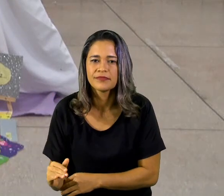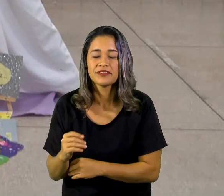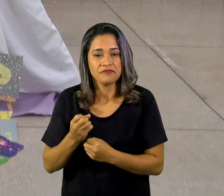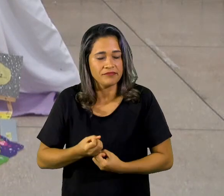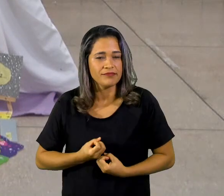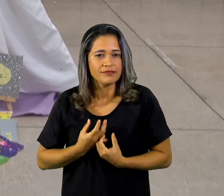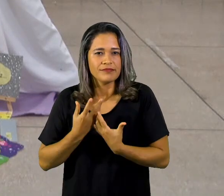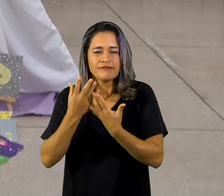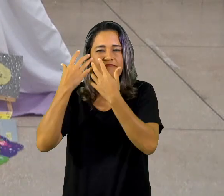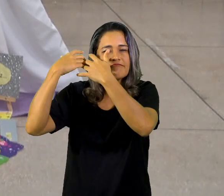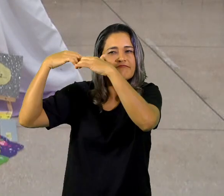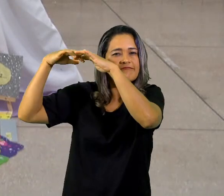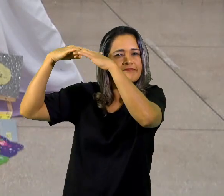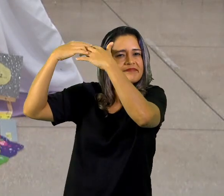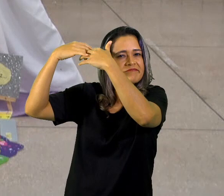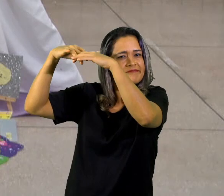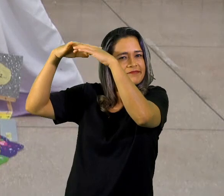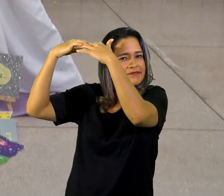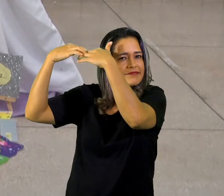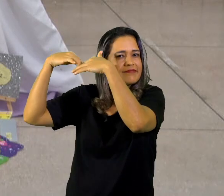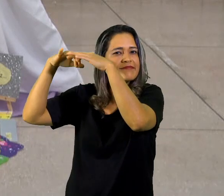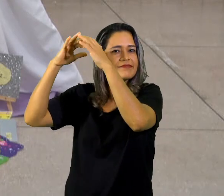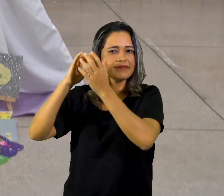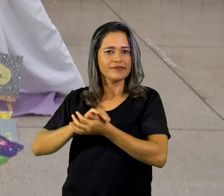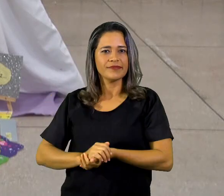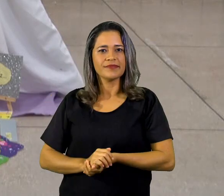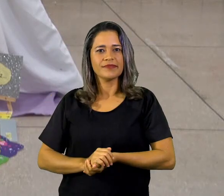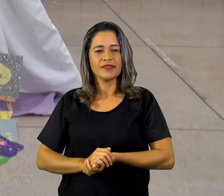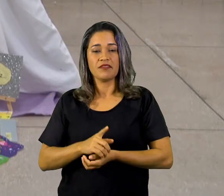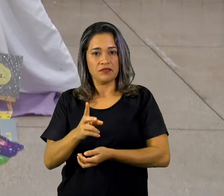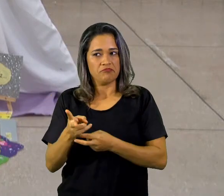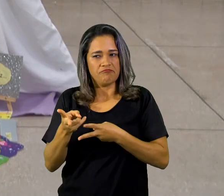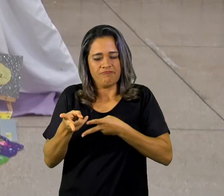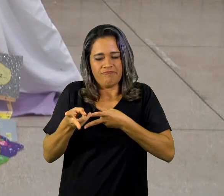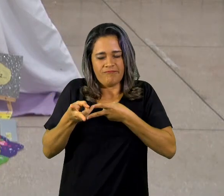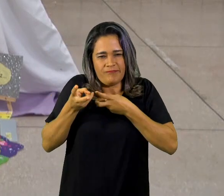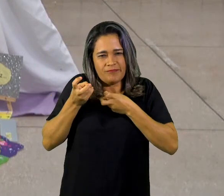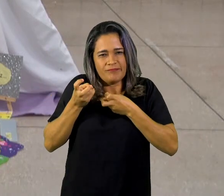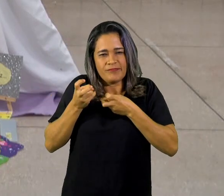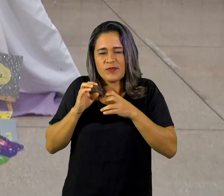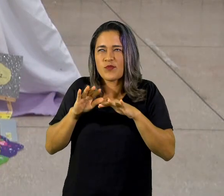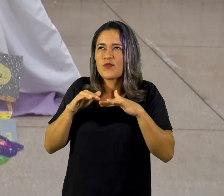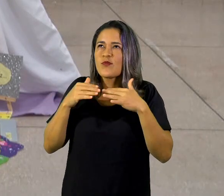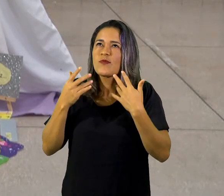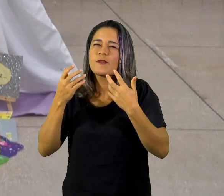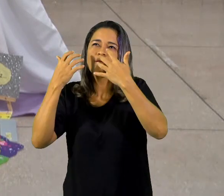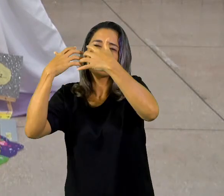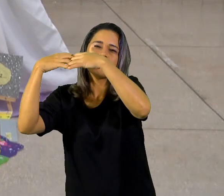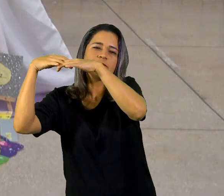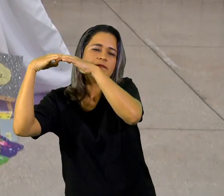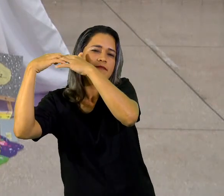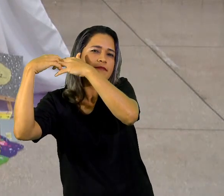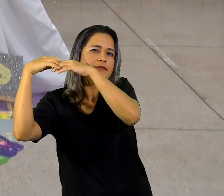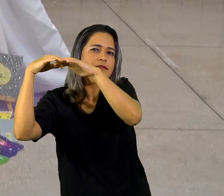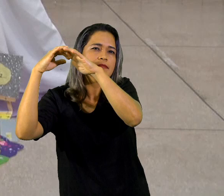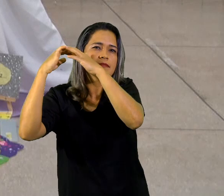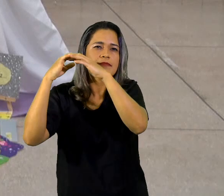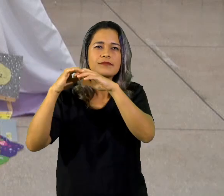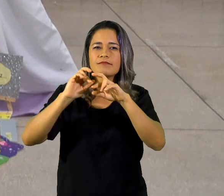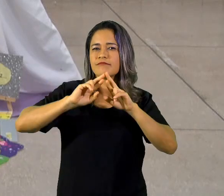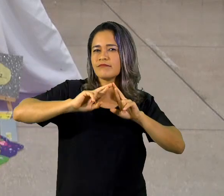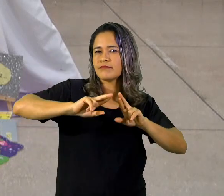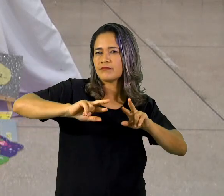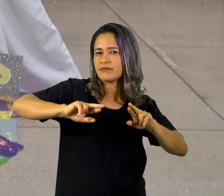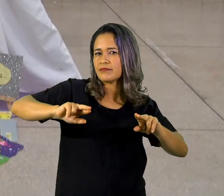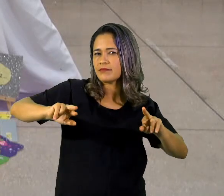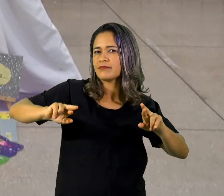despertar a imaginação da criança e você vai perceber qual é o pensamento e as hipóteses que ela